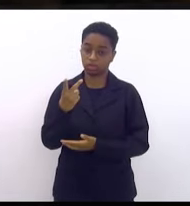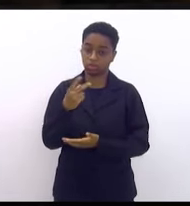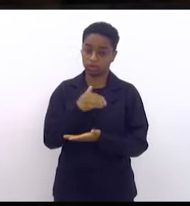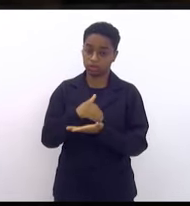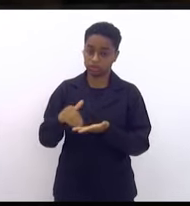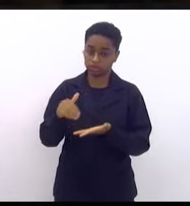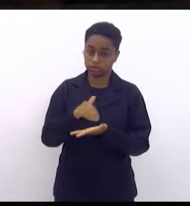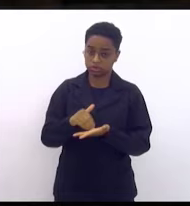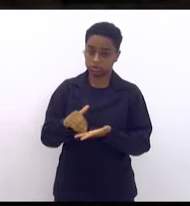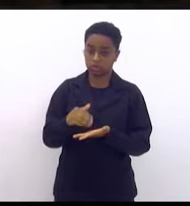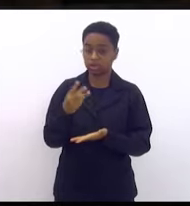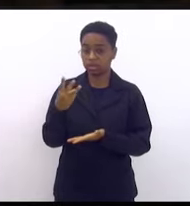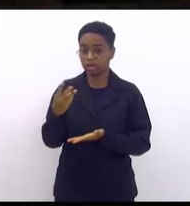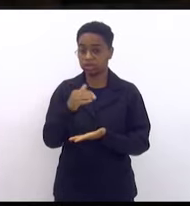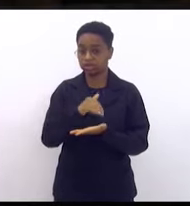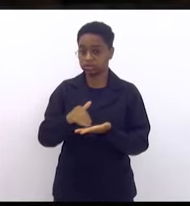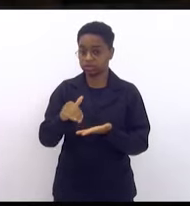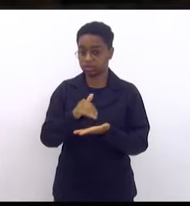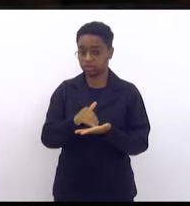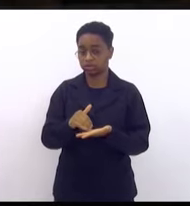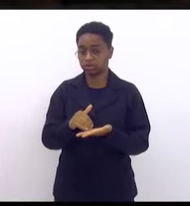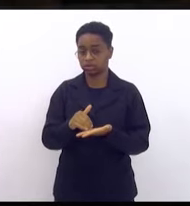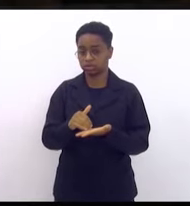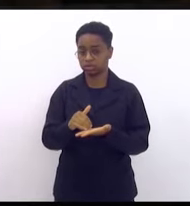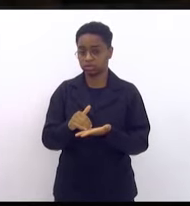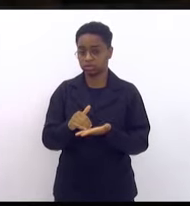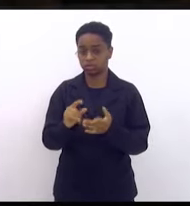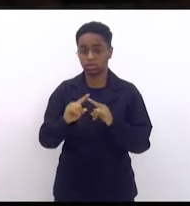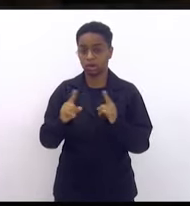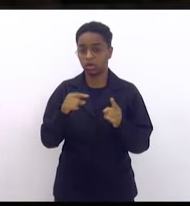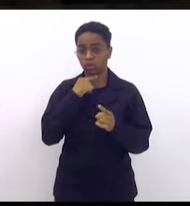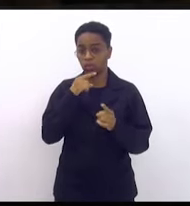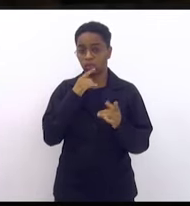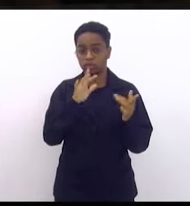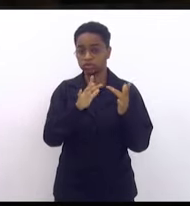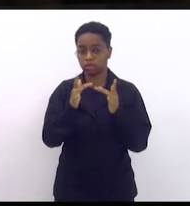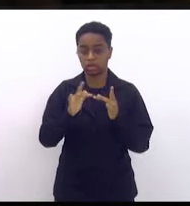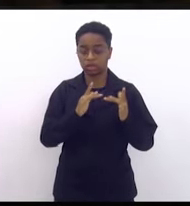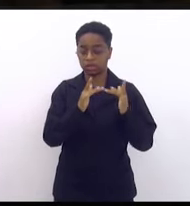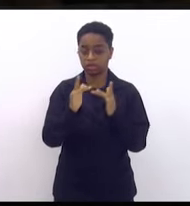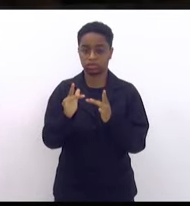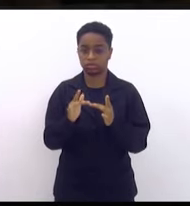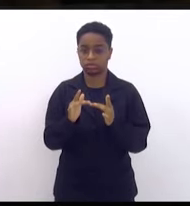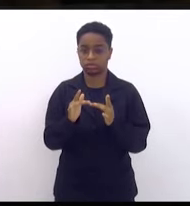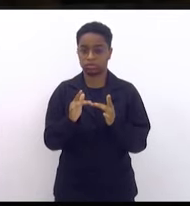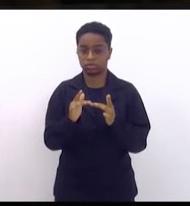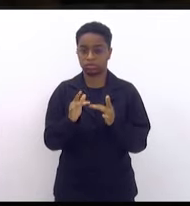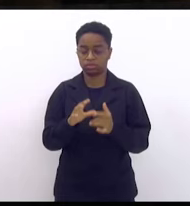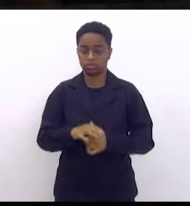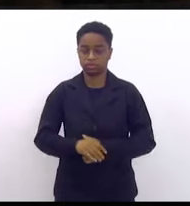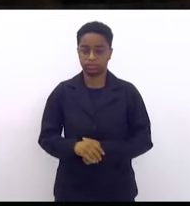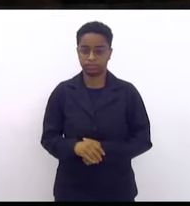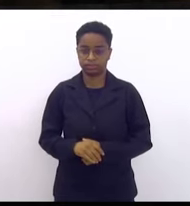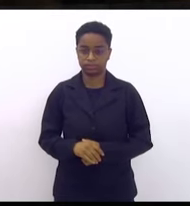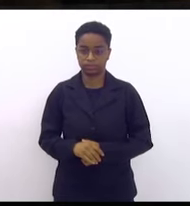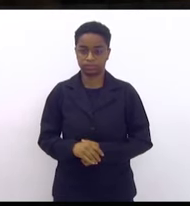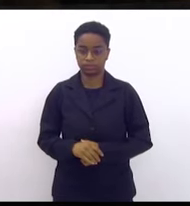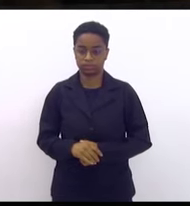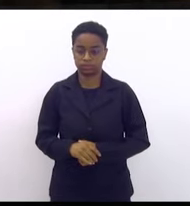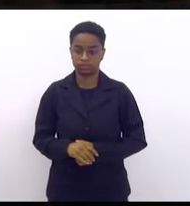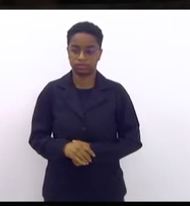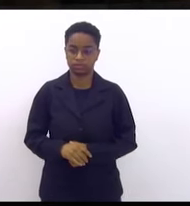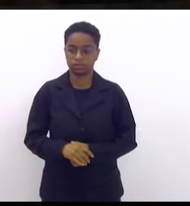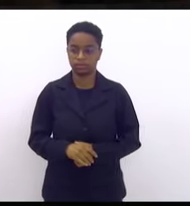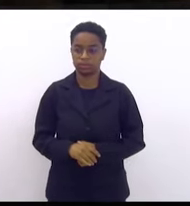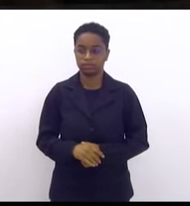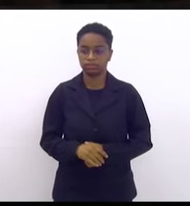2 secretarias, 3 secretarias que não se articulam entre si. Porque